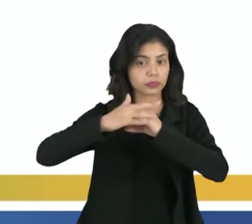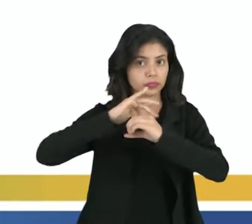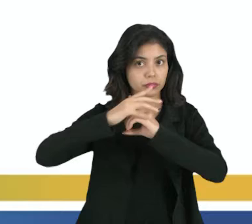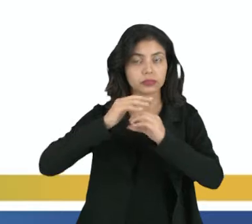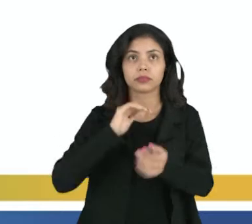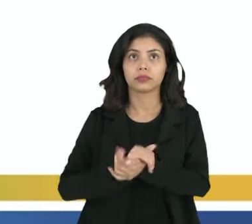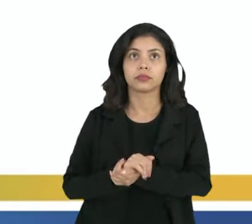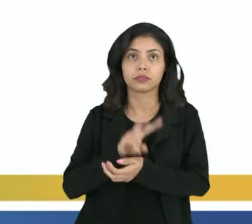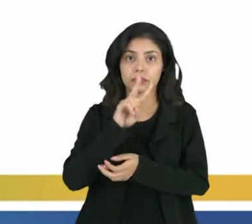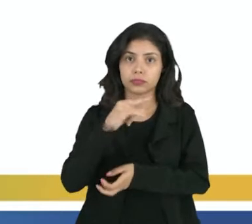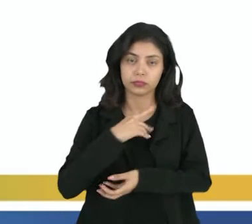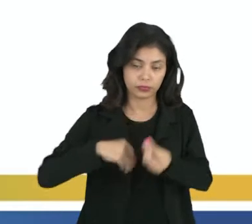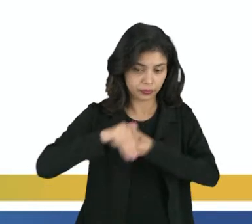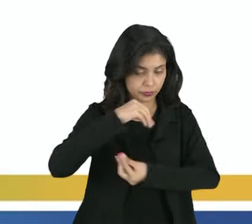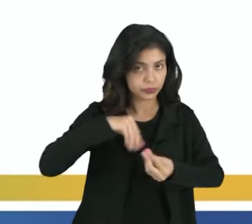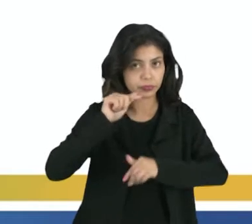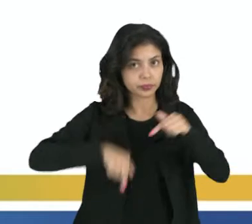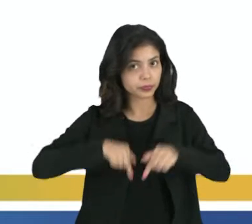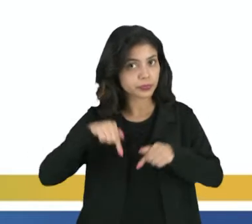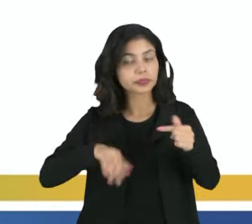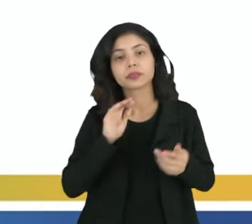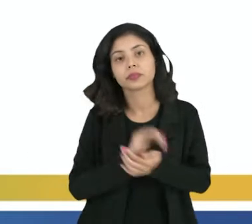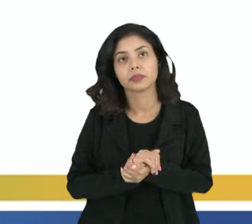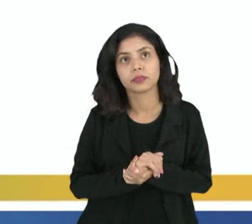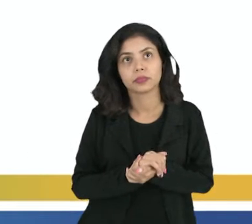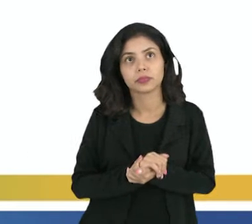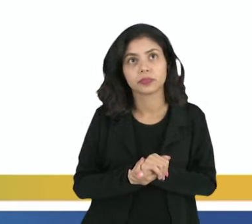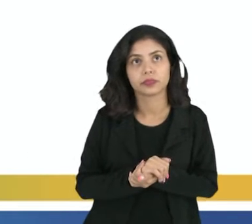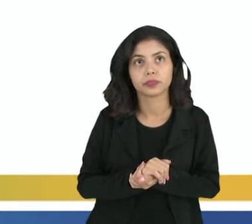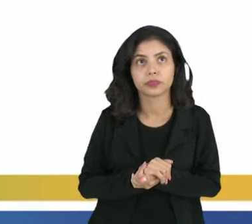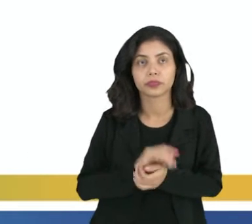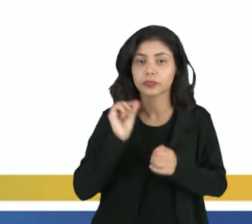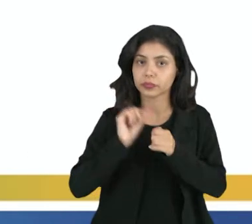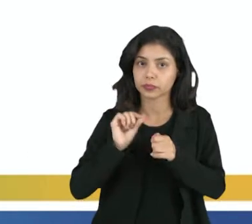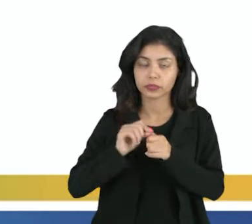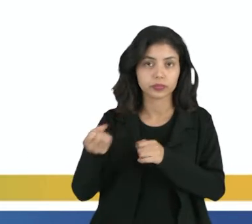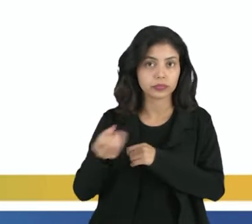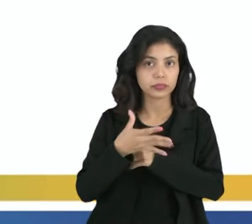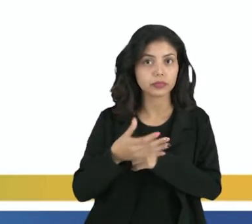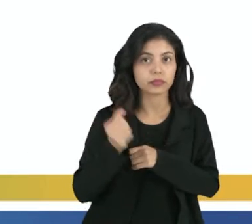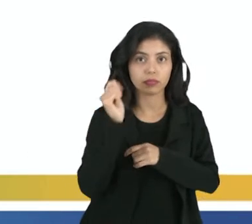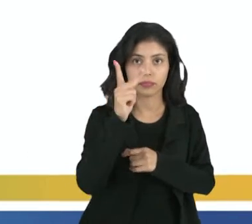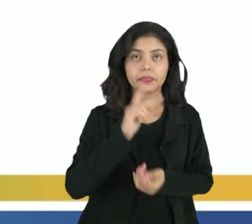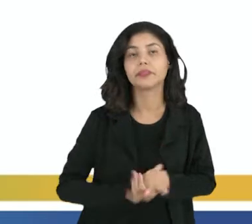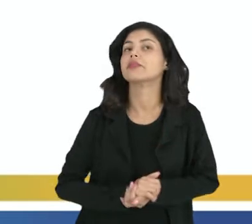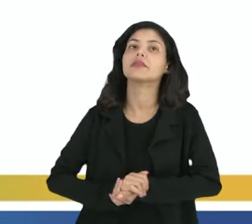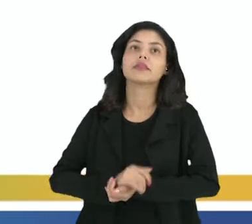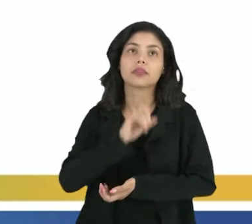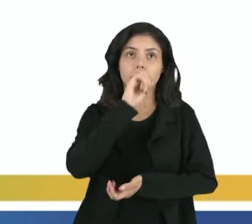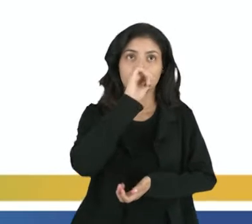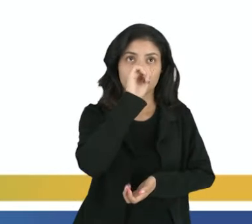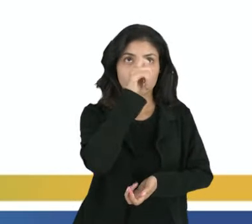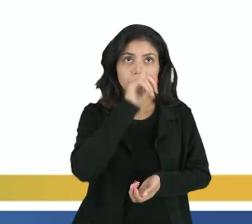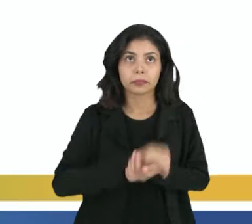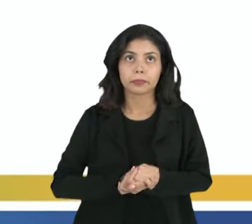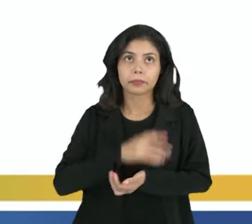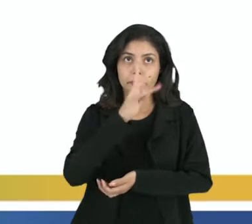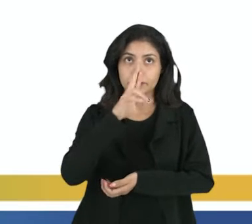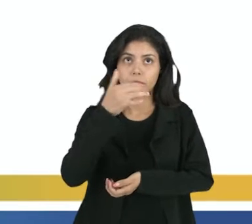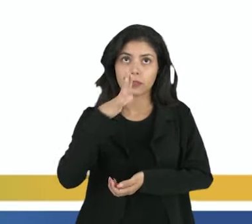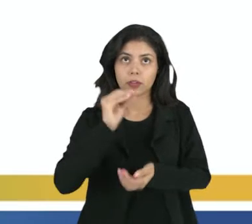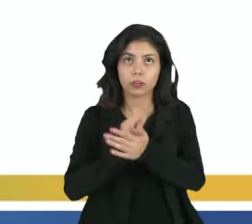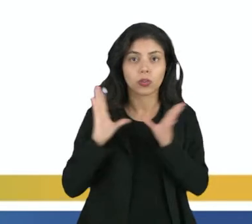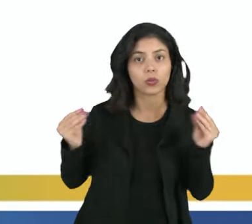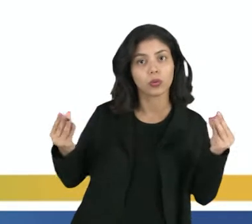atmosfera ocorre uma reação química e eles são formados ok e a